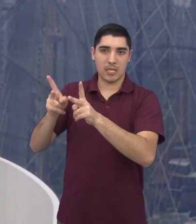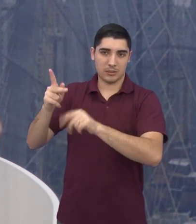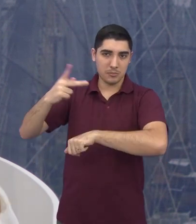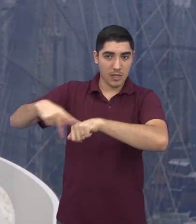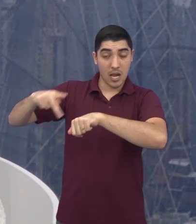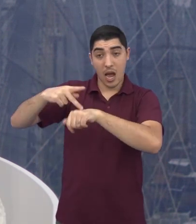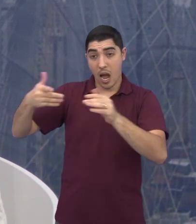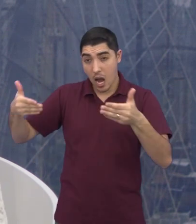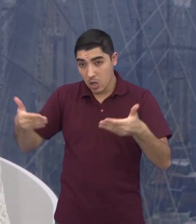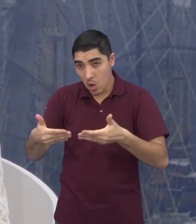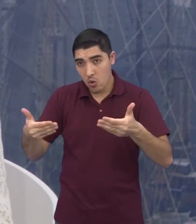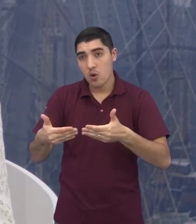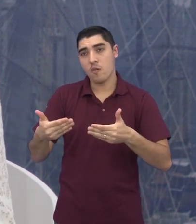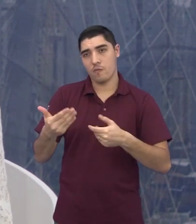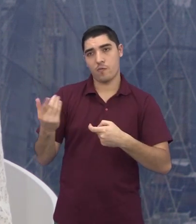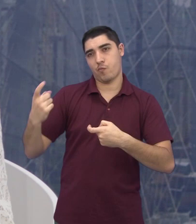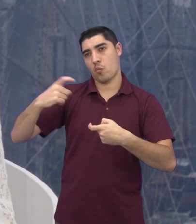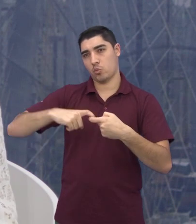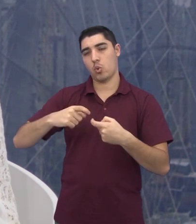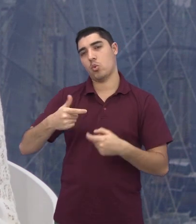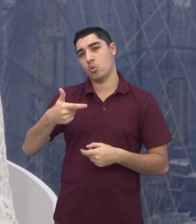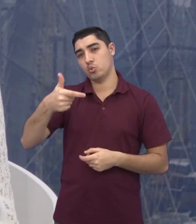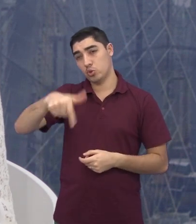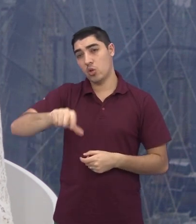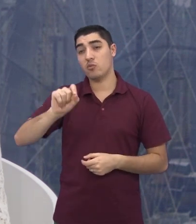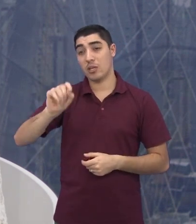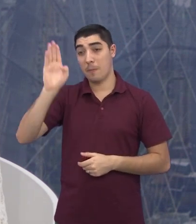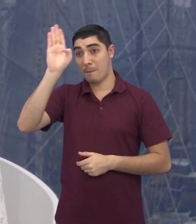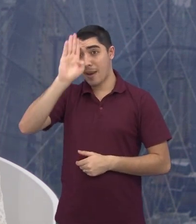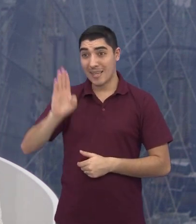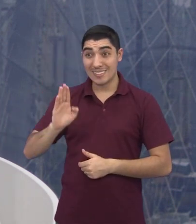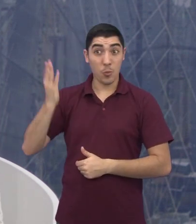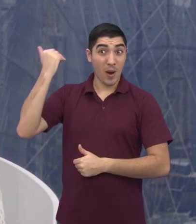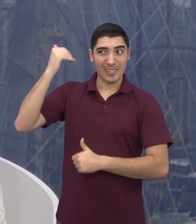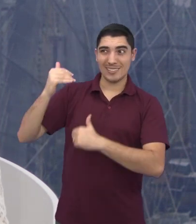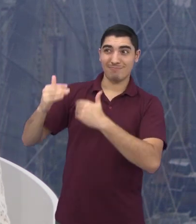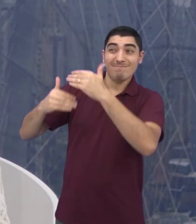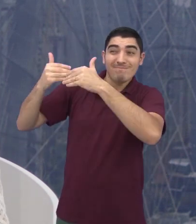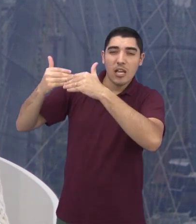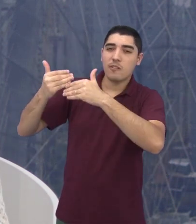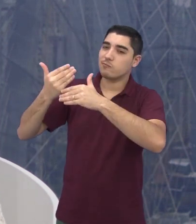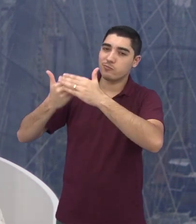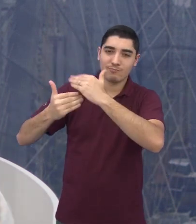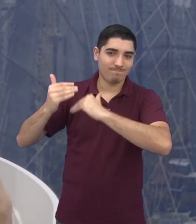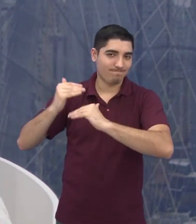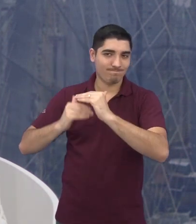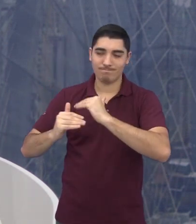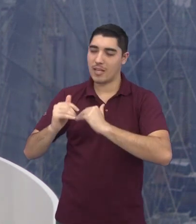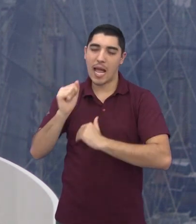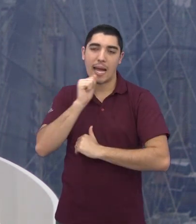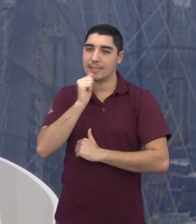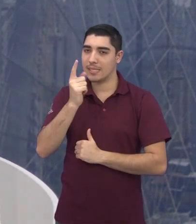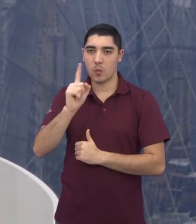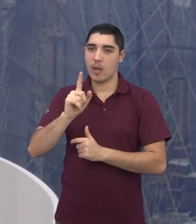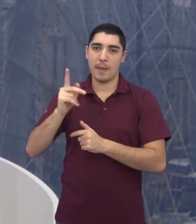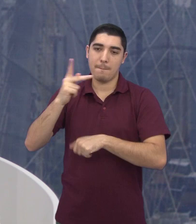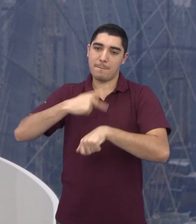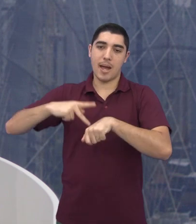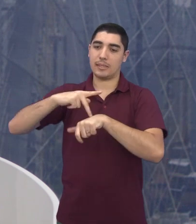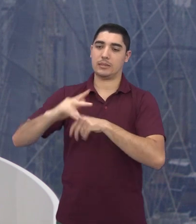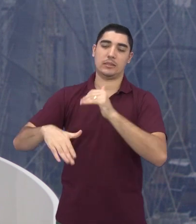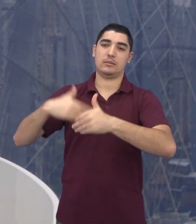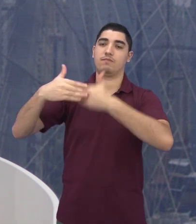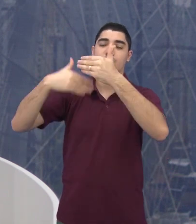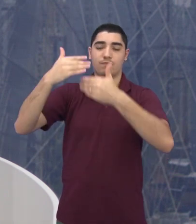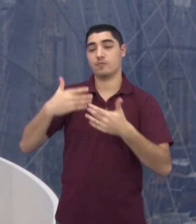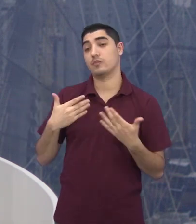nós voltamos, né, para o lugar de país subdesenvolvido, então essa situação da